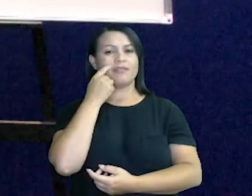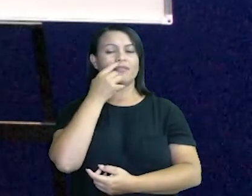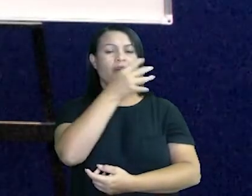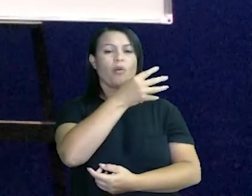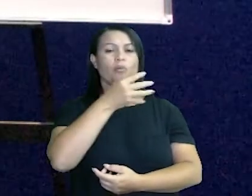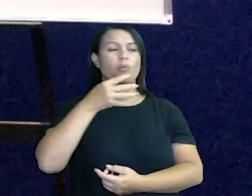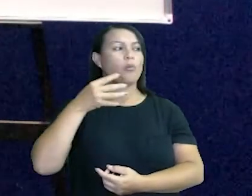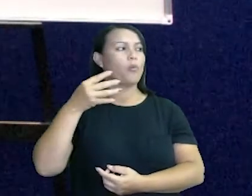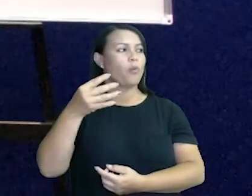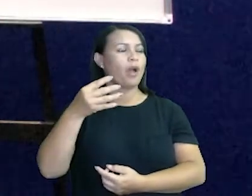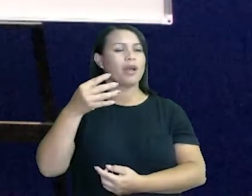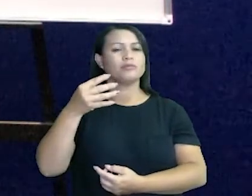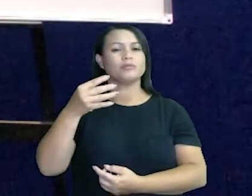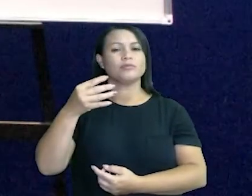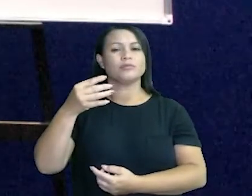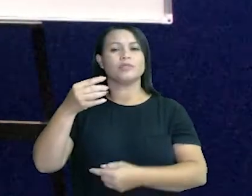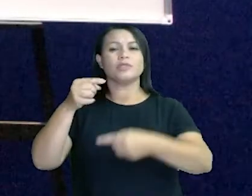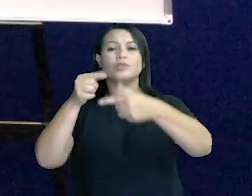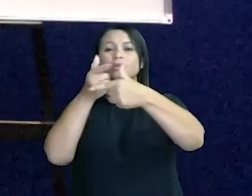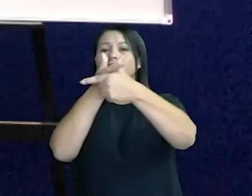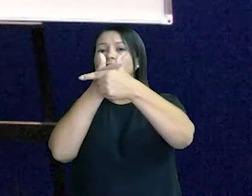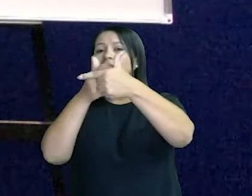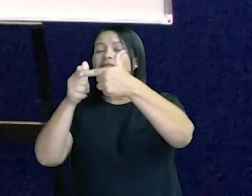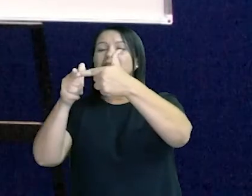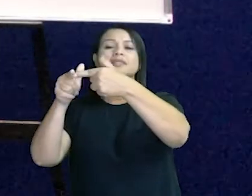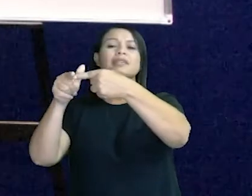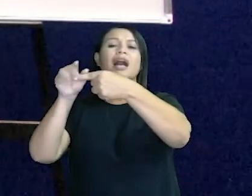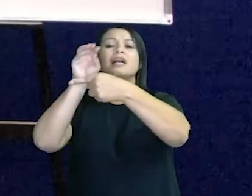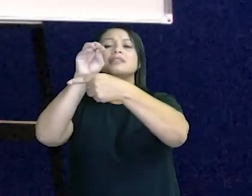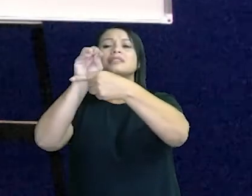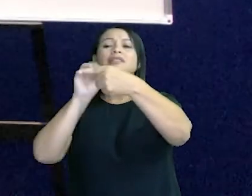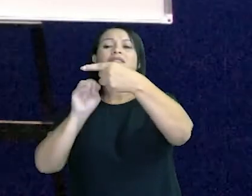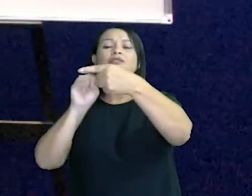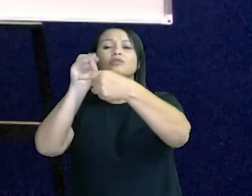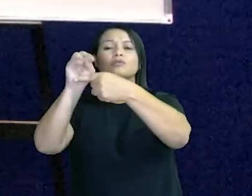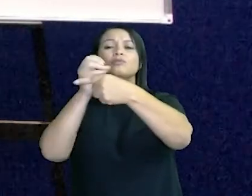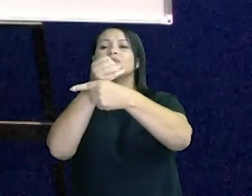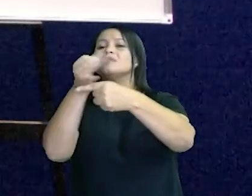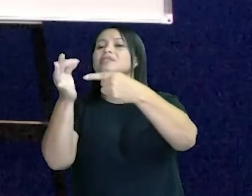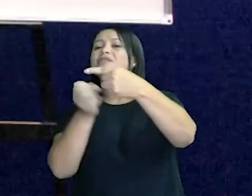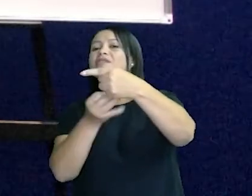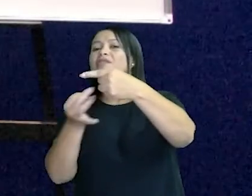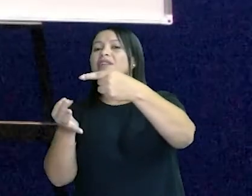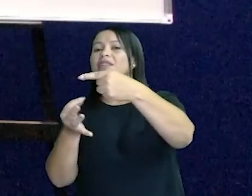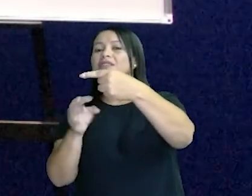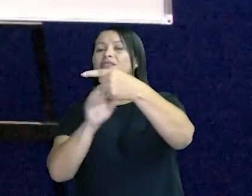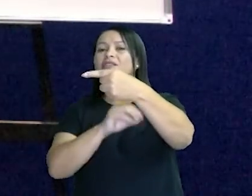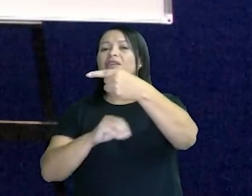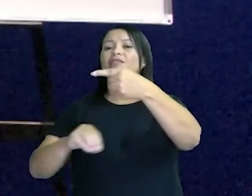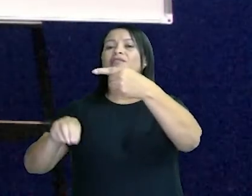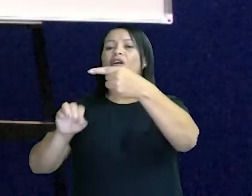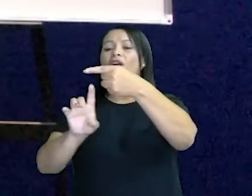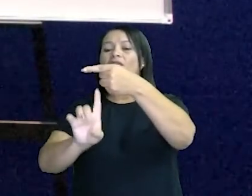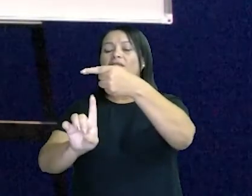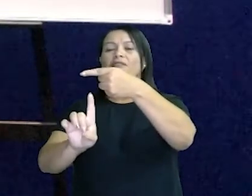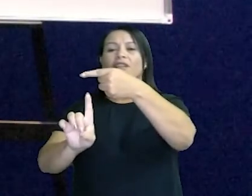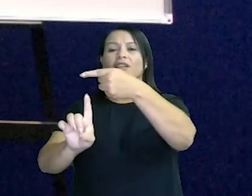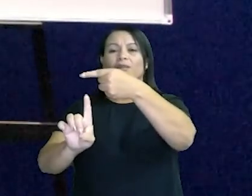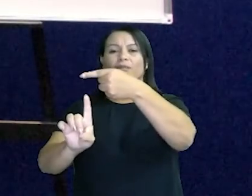aqui o de fração Tá certo quem tá fora o meu índice vai virar